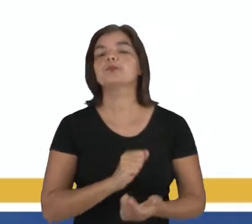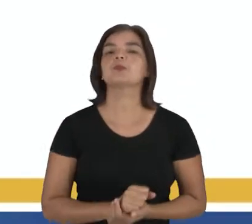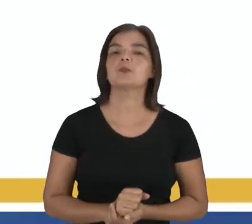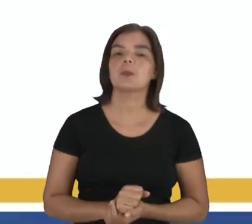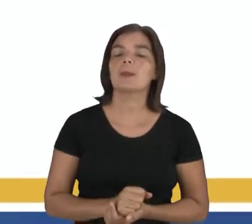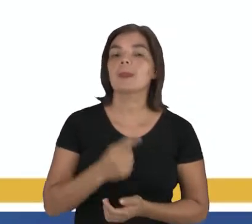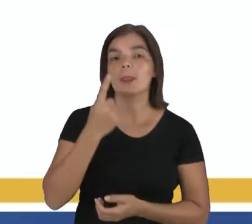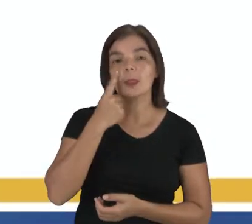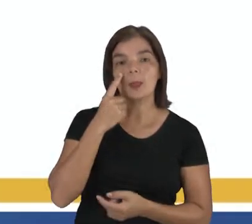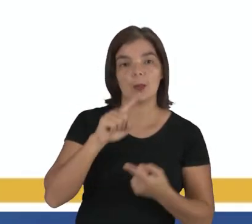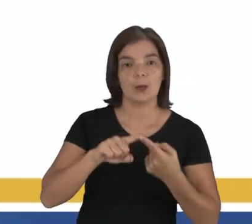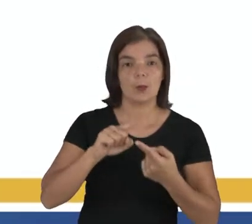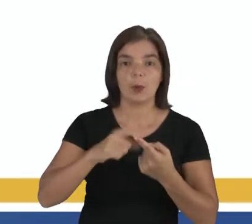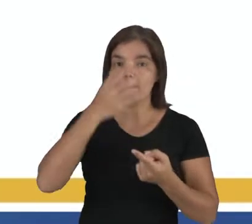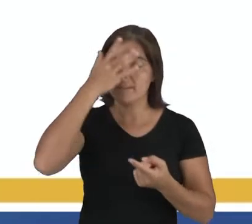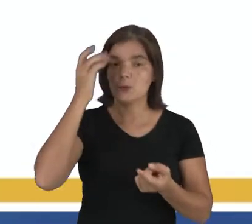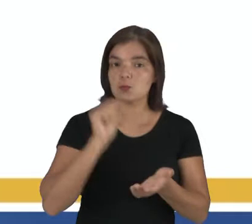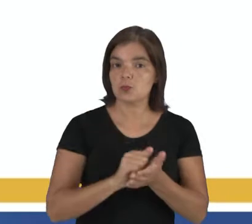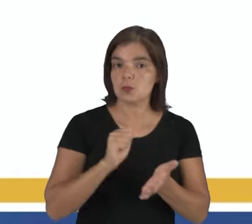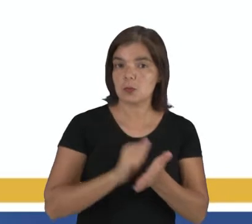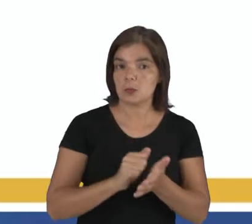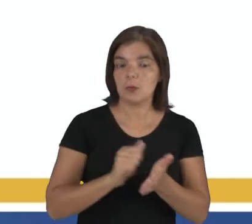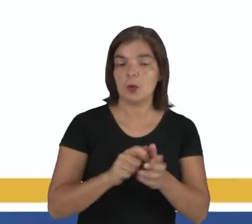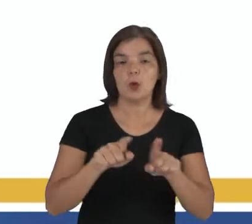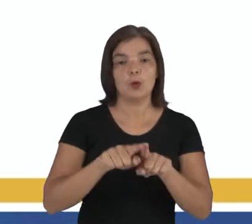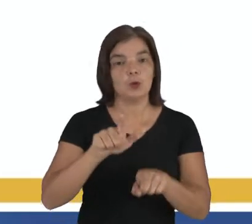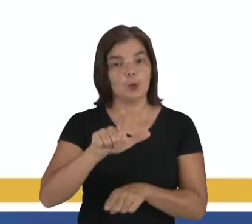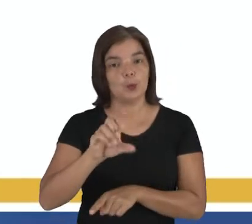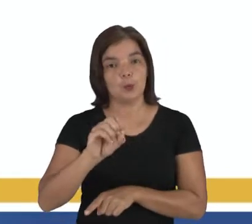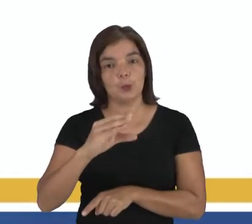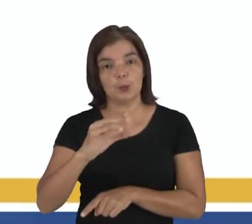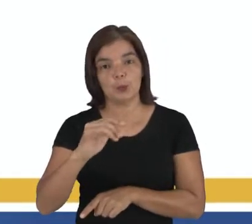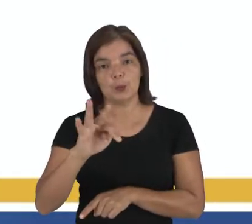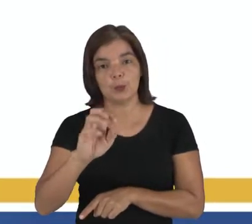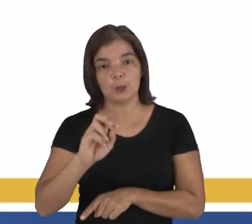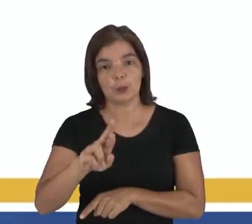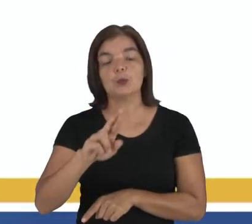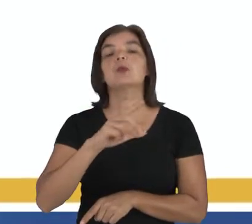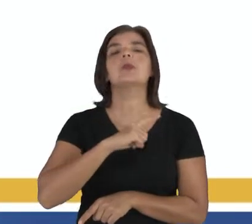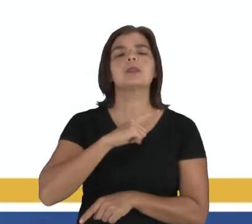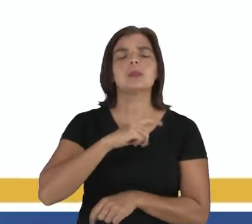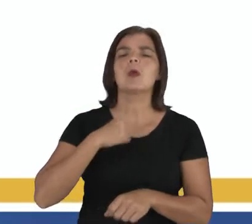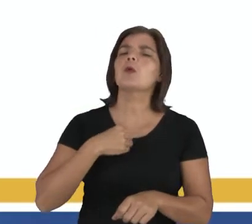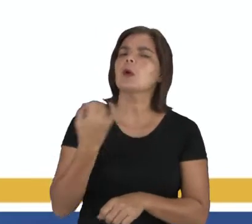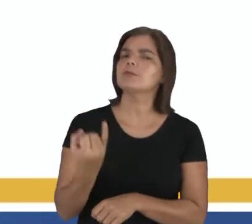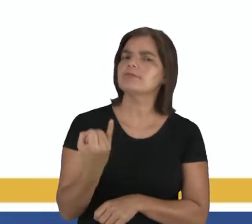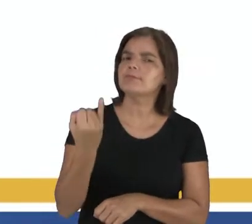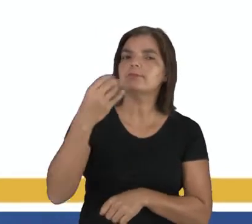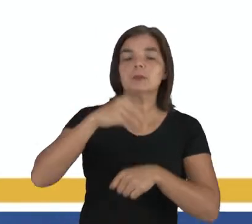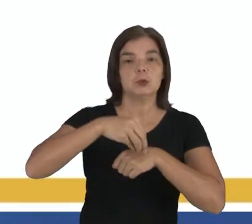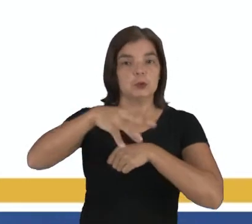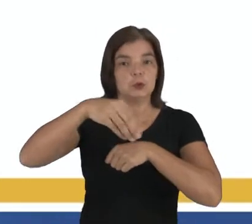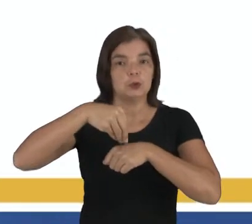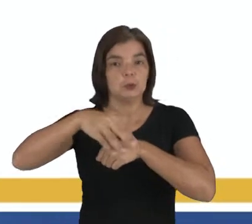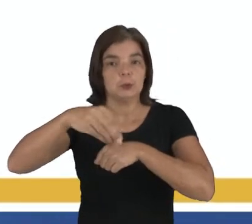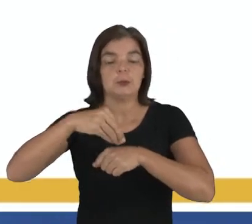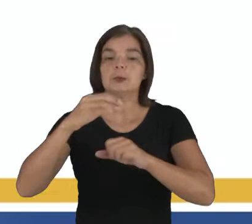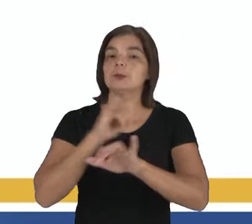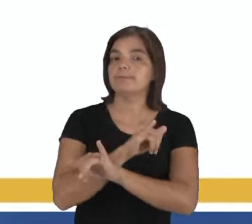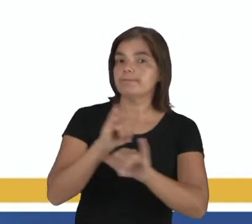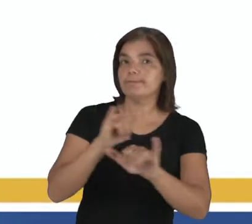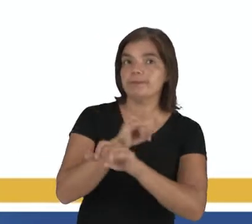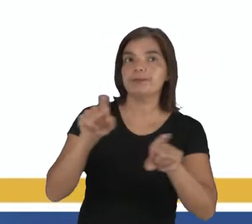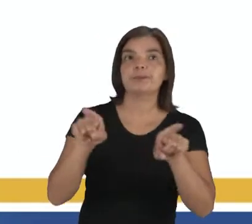autor. E aí nós temos o emissor e o locutor. Eles têm a função de transmitirem mensagens.